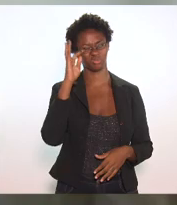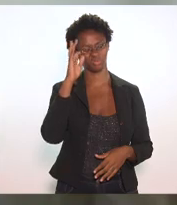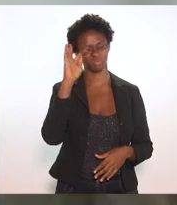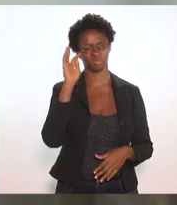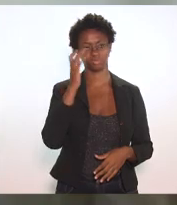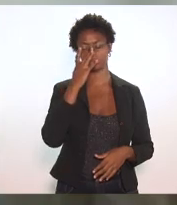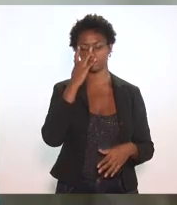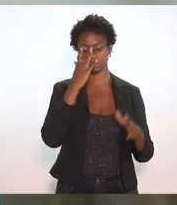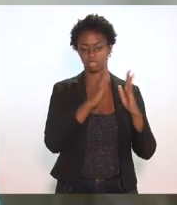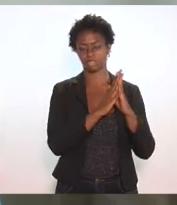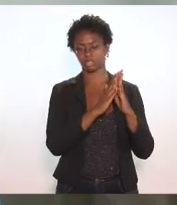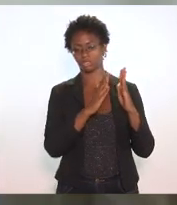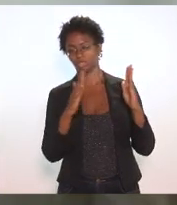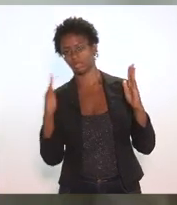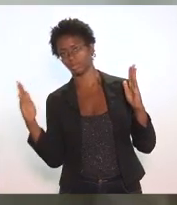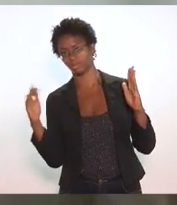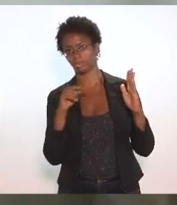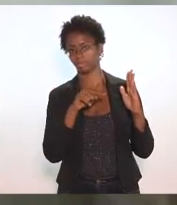período